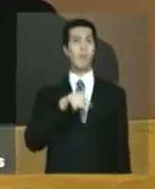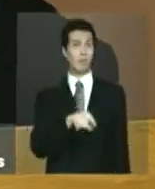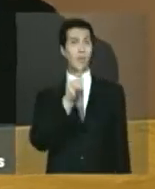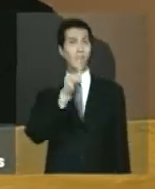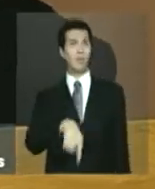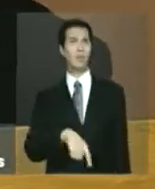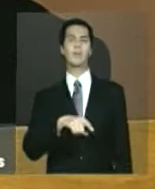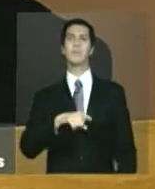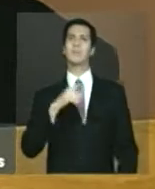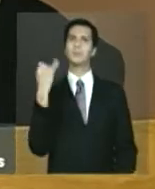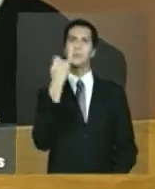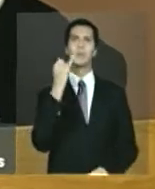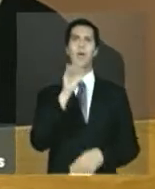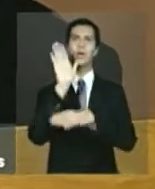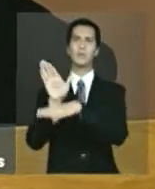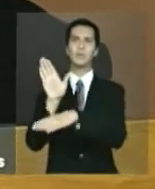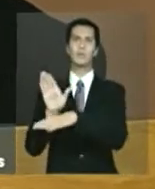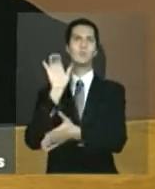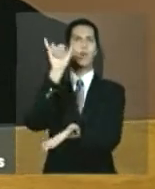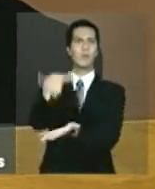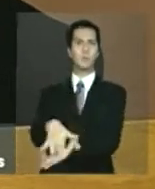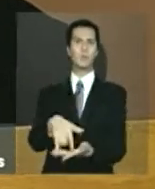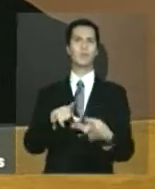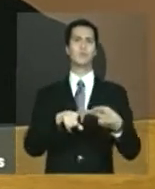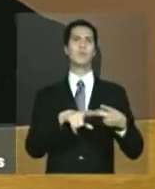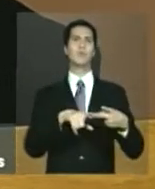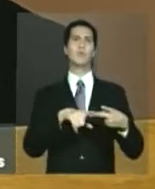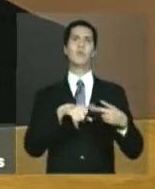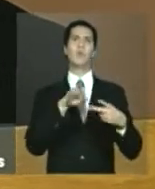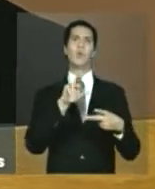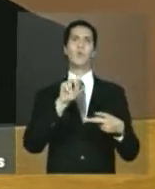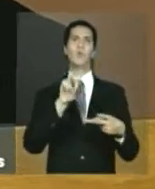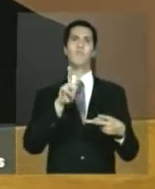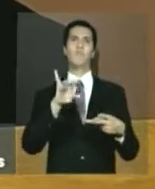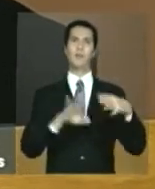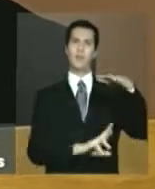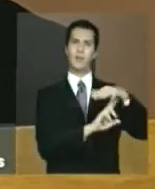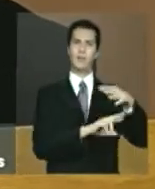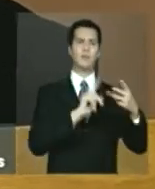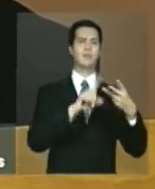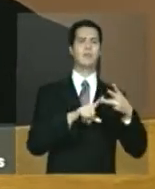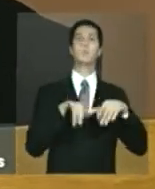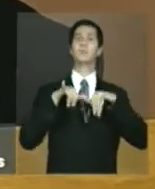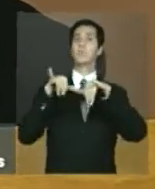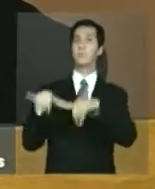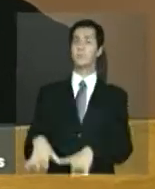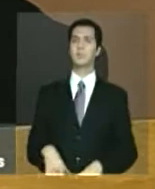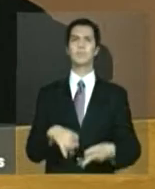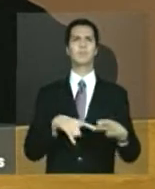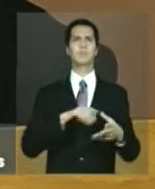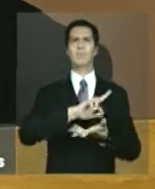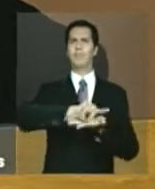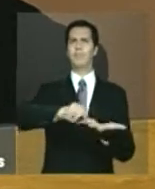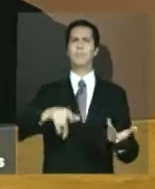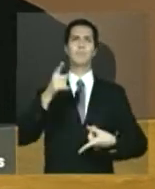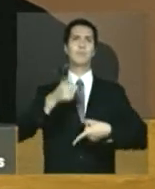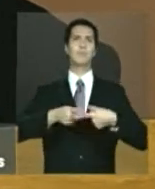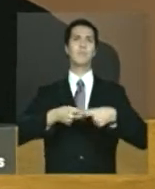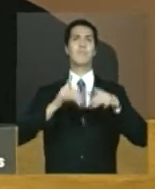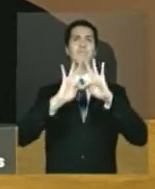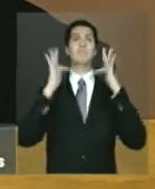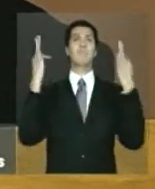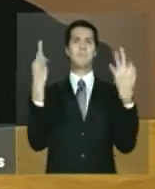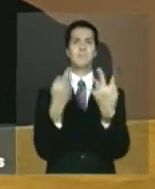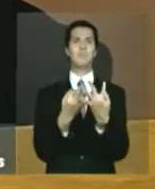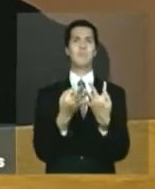nas rodoviárias nos supermercados nos shoppings com quê com famílias e famílias